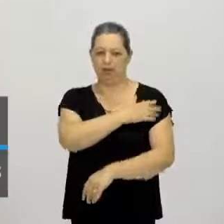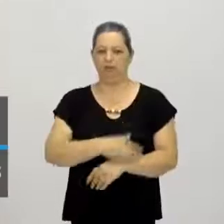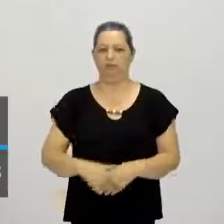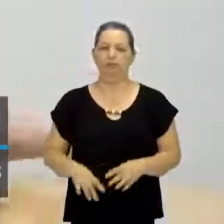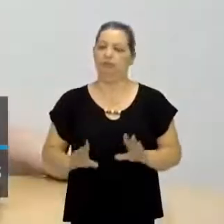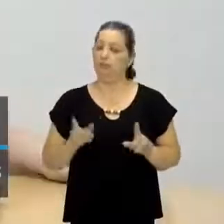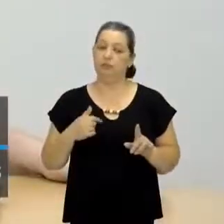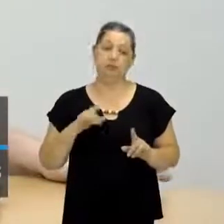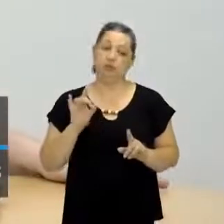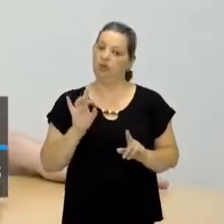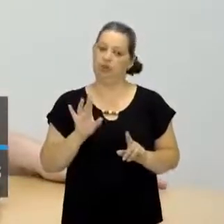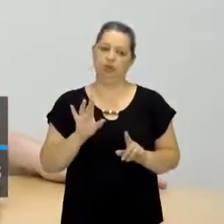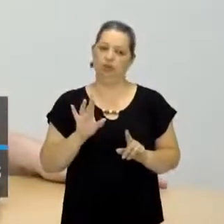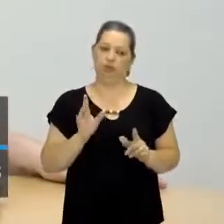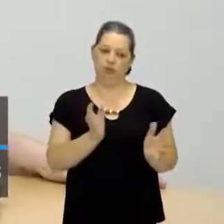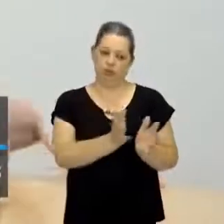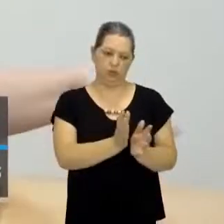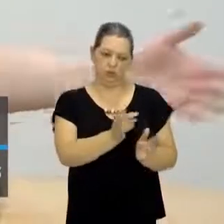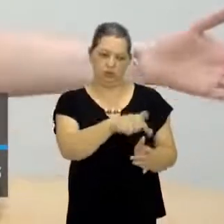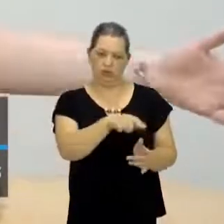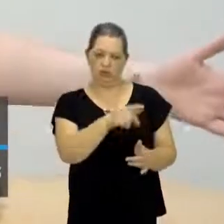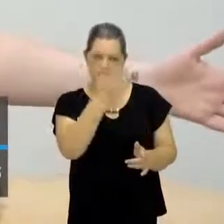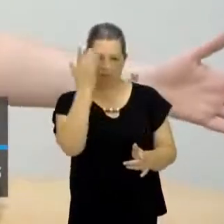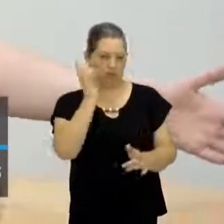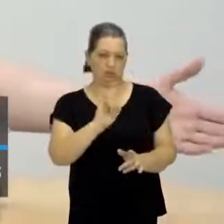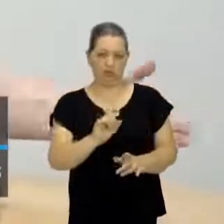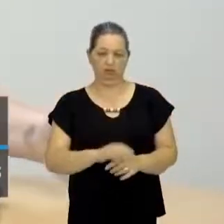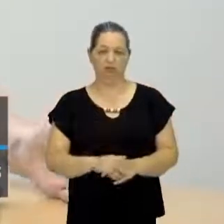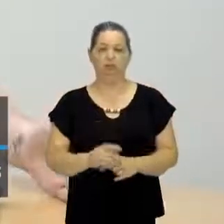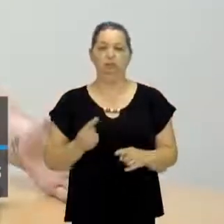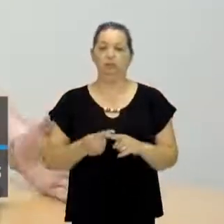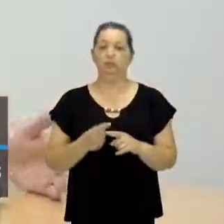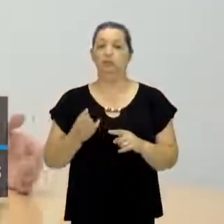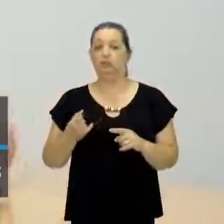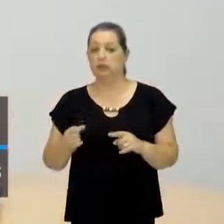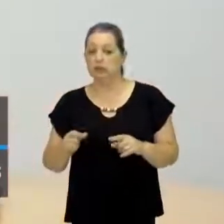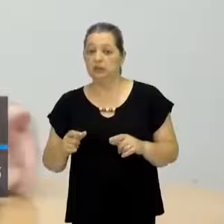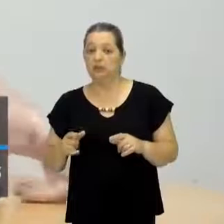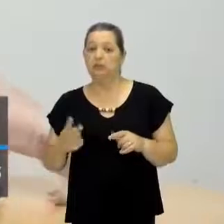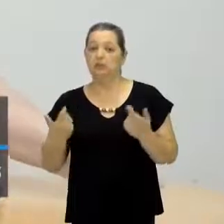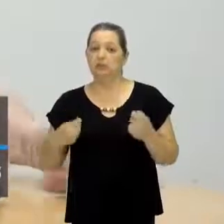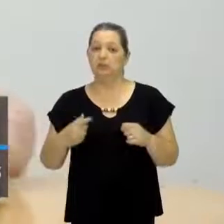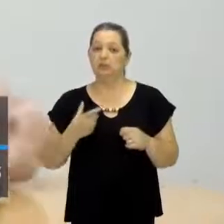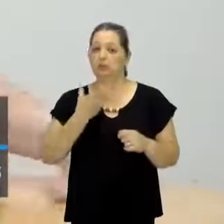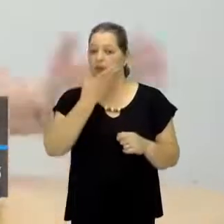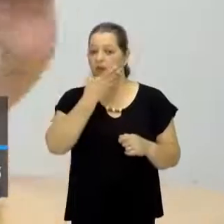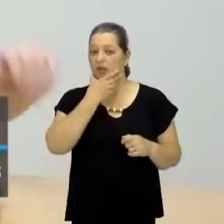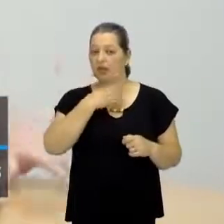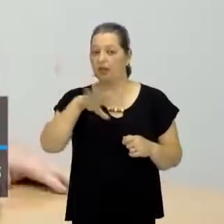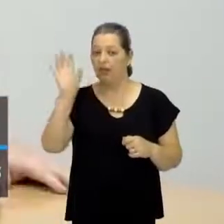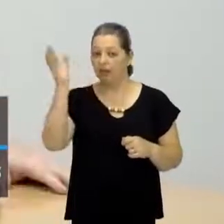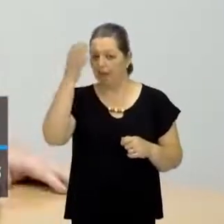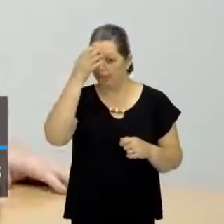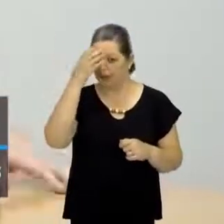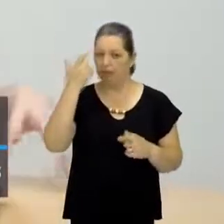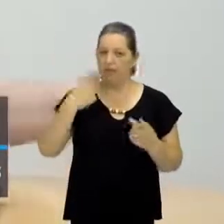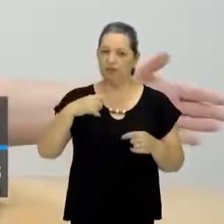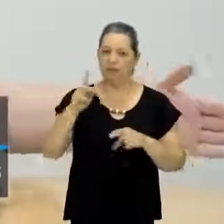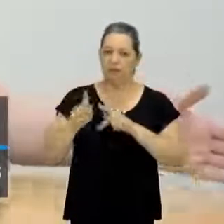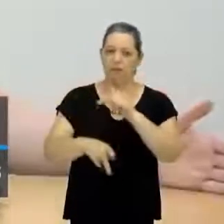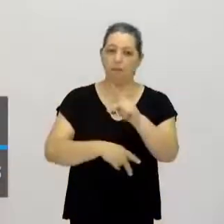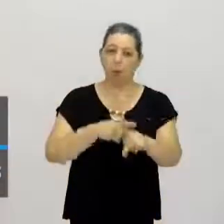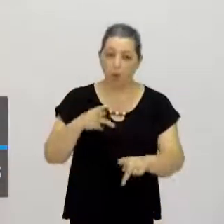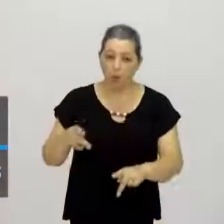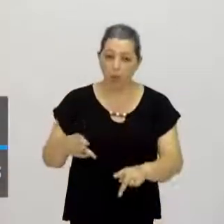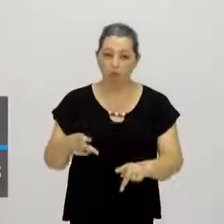isso? Certamente não, certamente não. Não haveria rei se não houvesse também a população em geral. Não